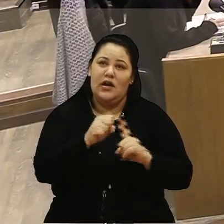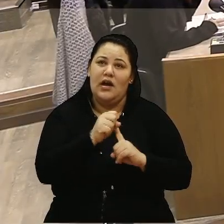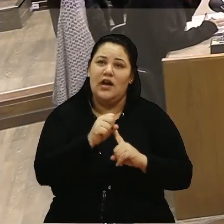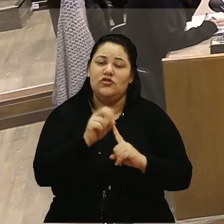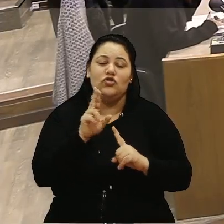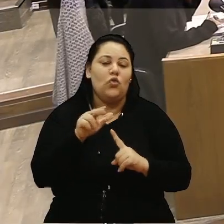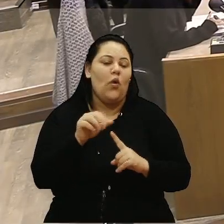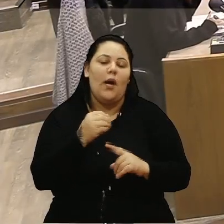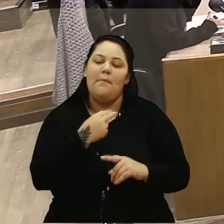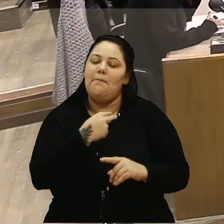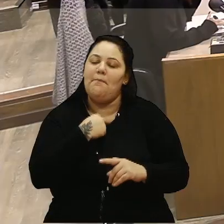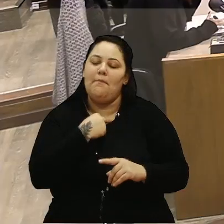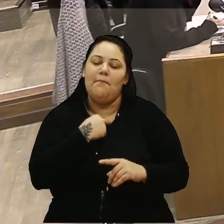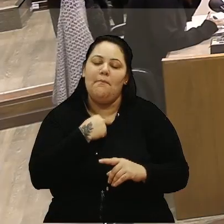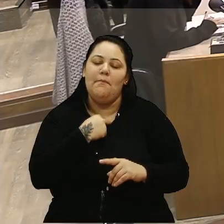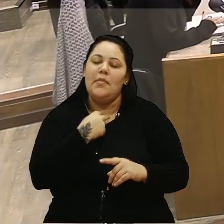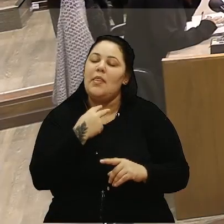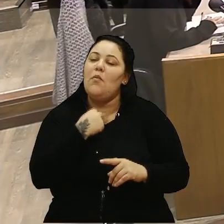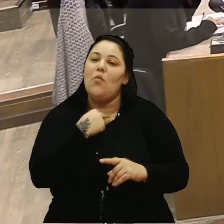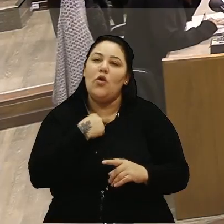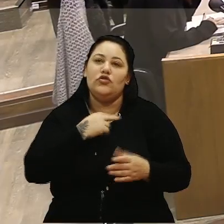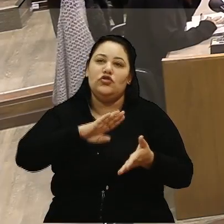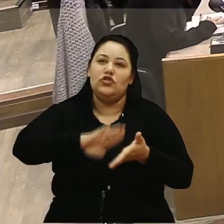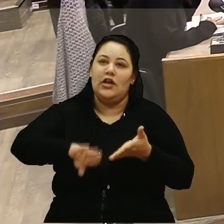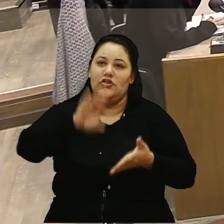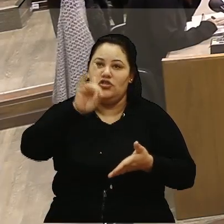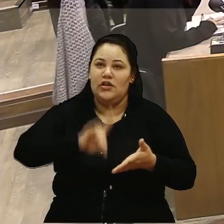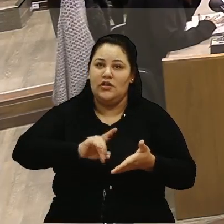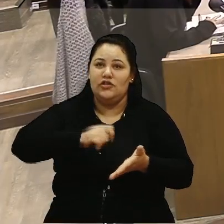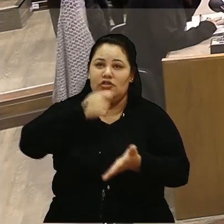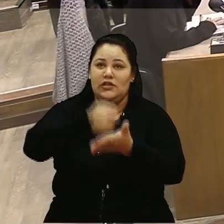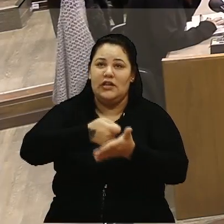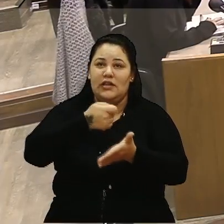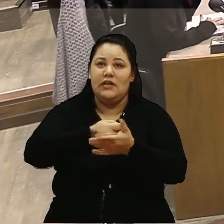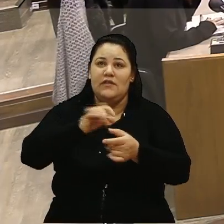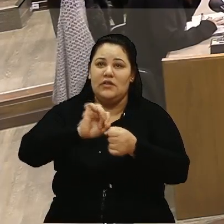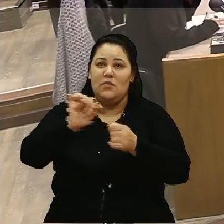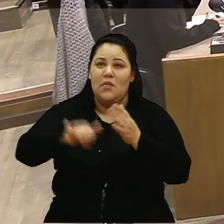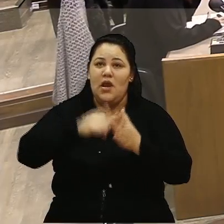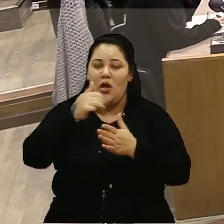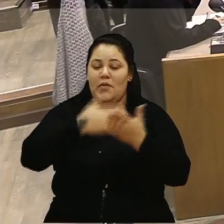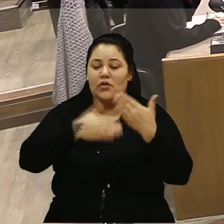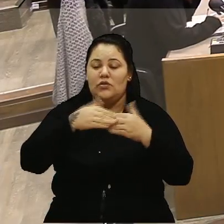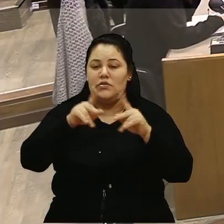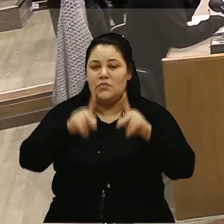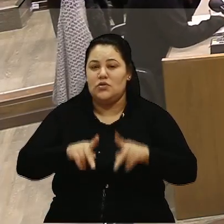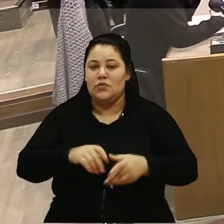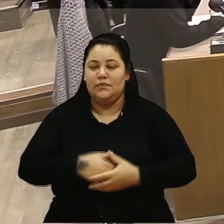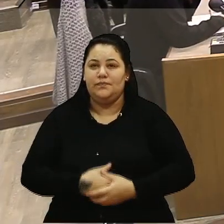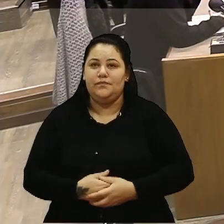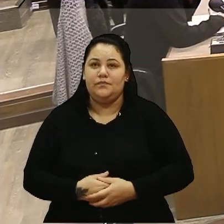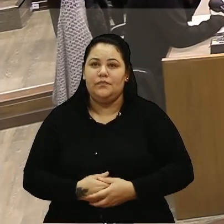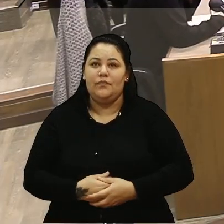tenta sempre fazer o melhor para todas as pessoas. Muito obrigada. Obrigado, vereadora Sandra. Com a palavra, vereador Daniel Santos.